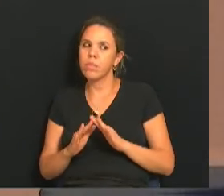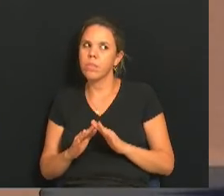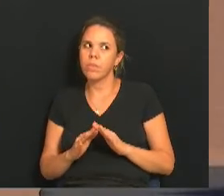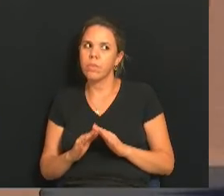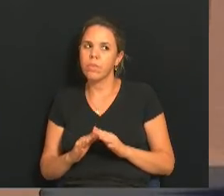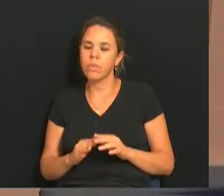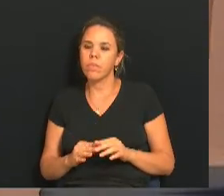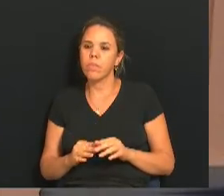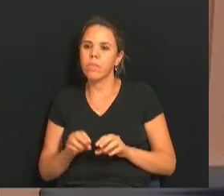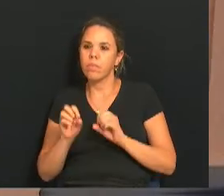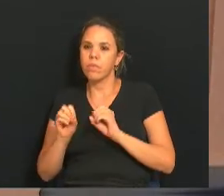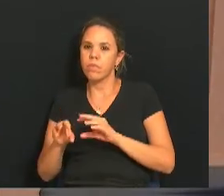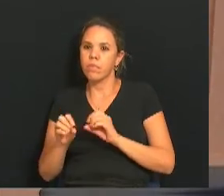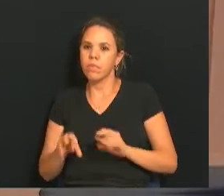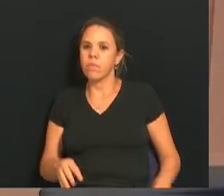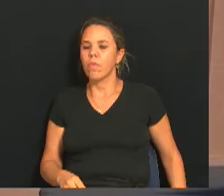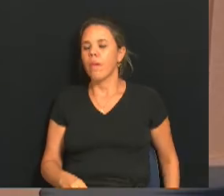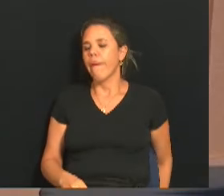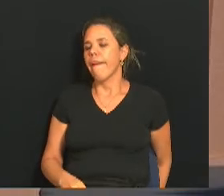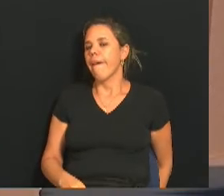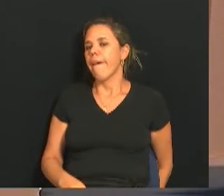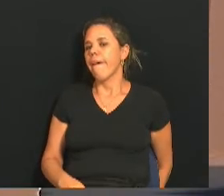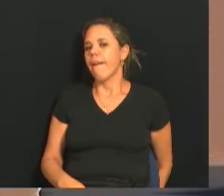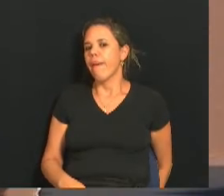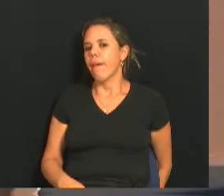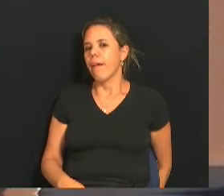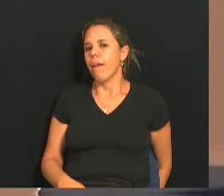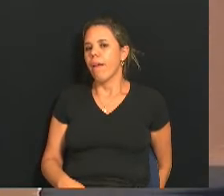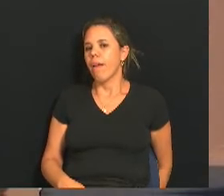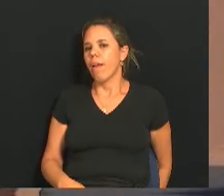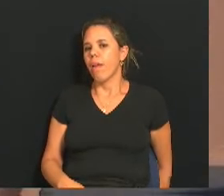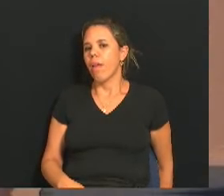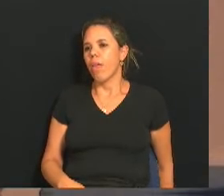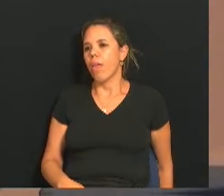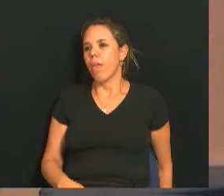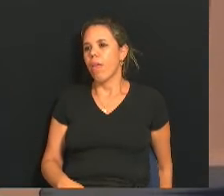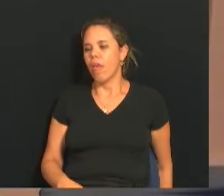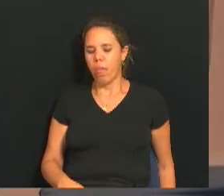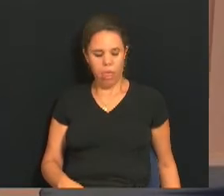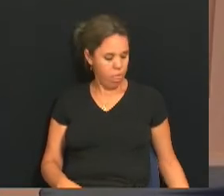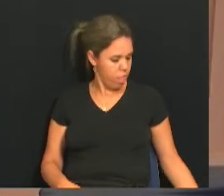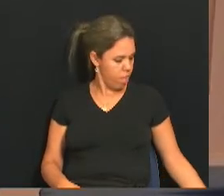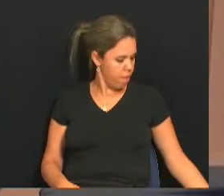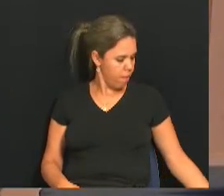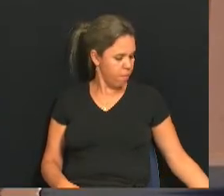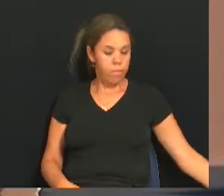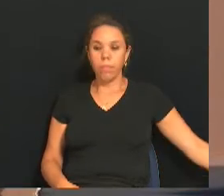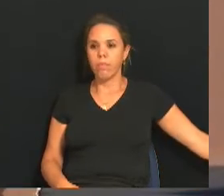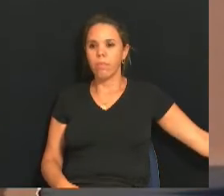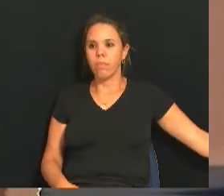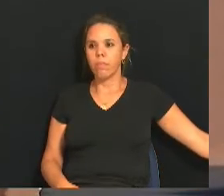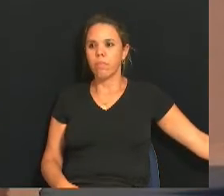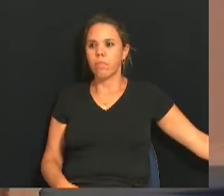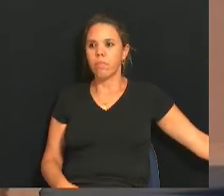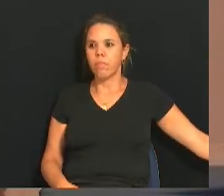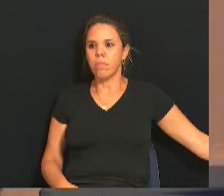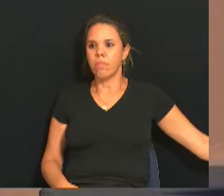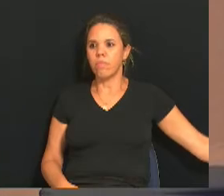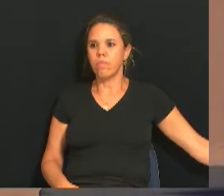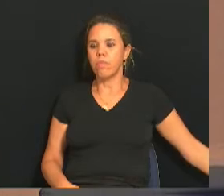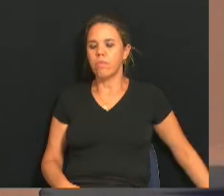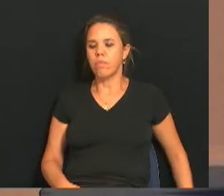uma educação com um viés mais emancipador, que respeite a pluralidade, a diversidade, né?